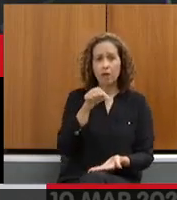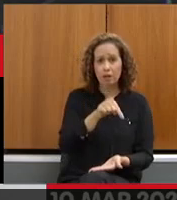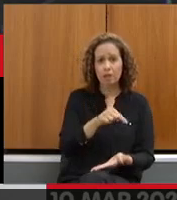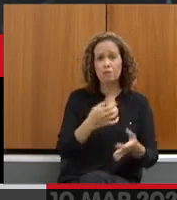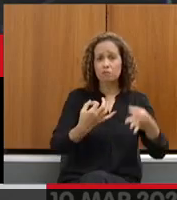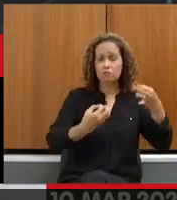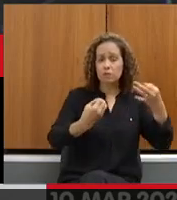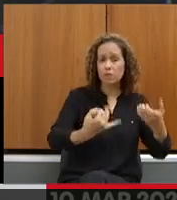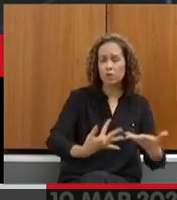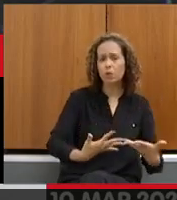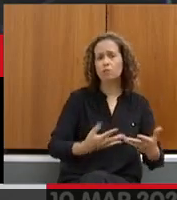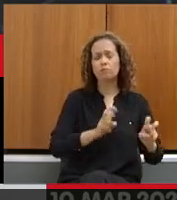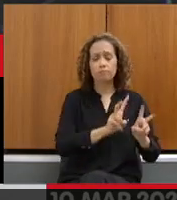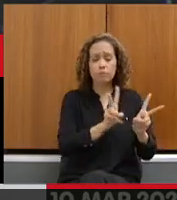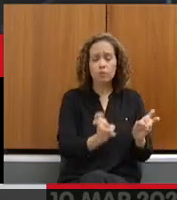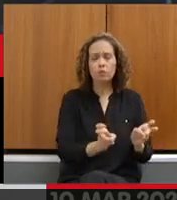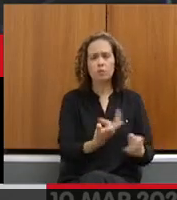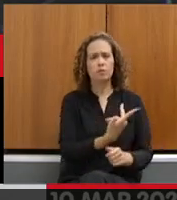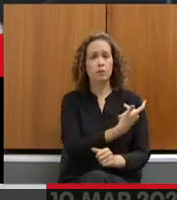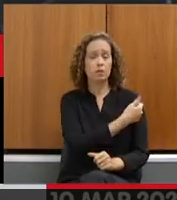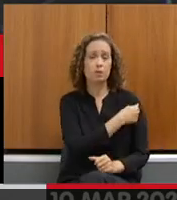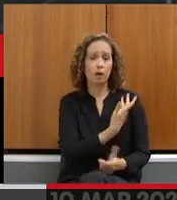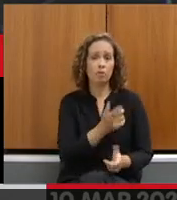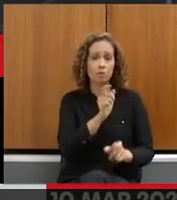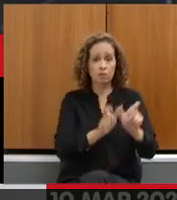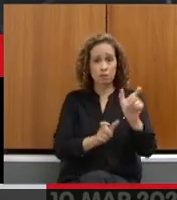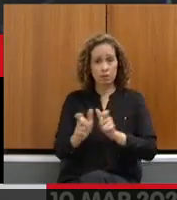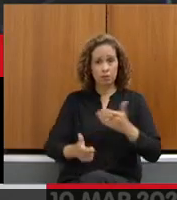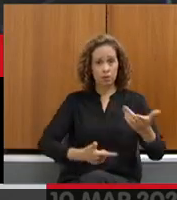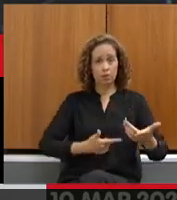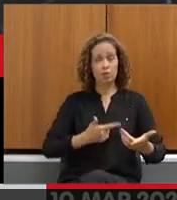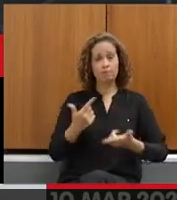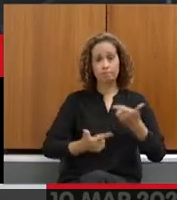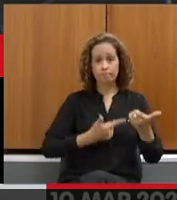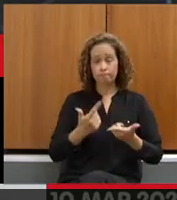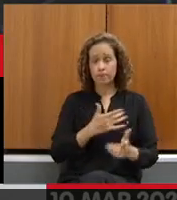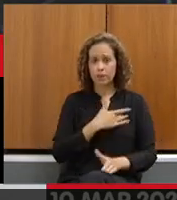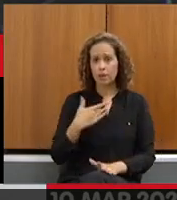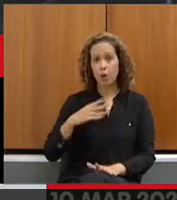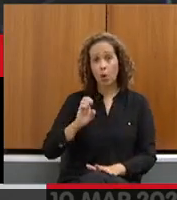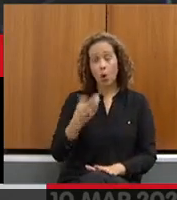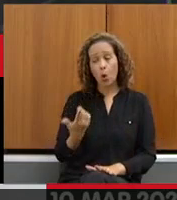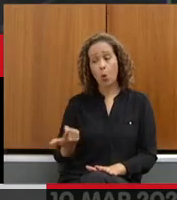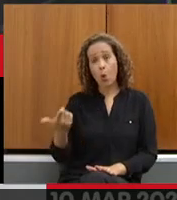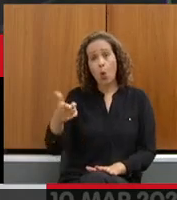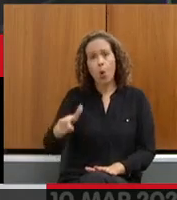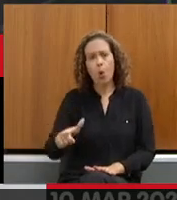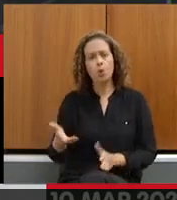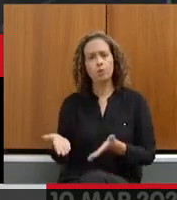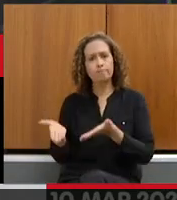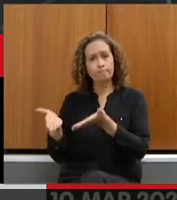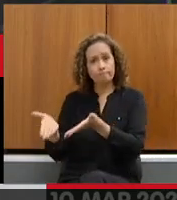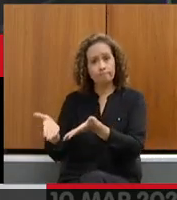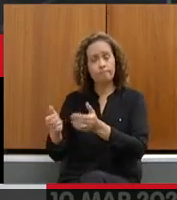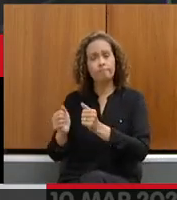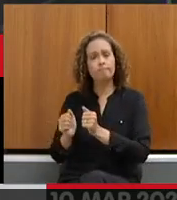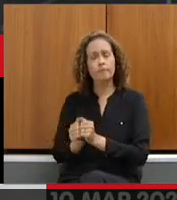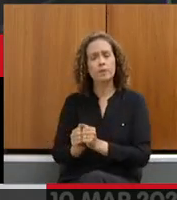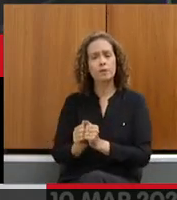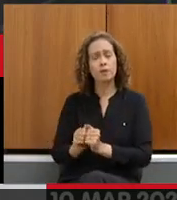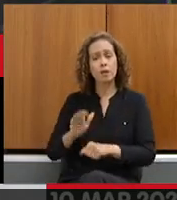essa vacinação dos servidores da saúde ou esse fluxo extraordinário que criou os